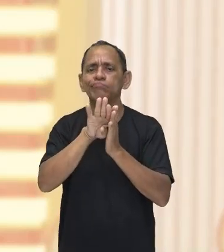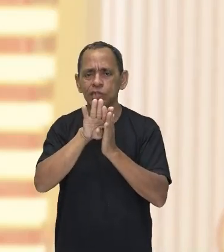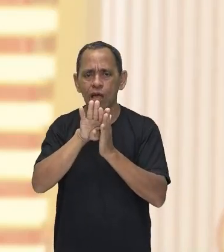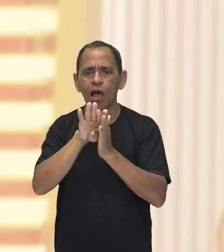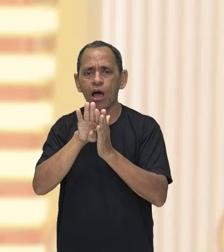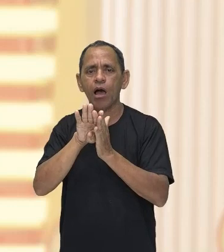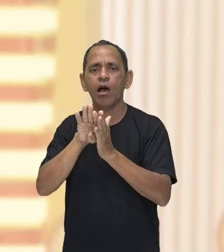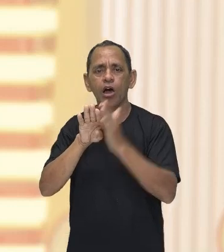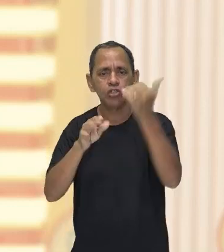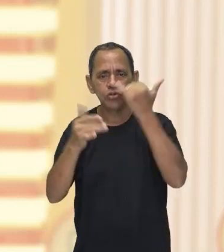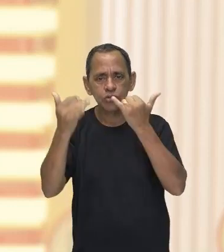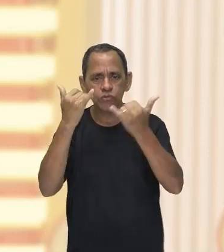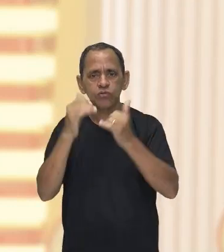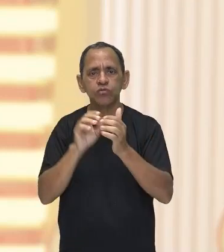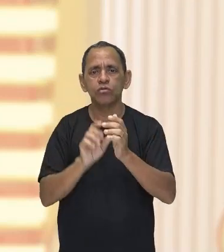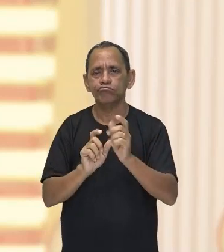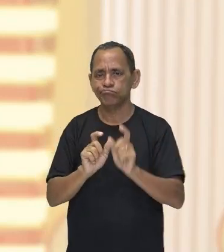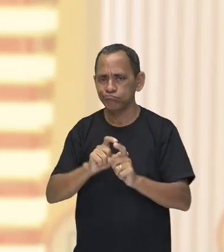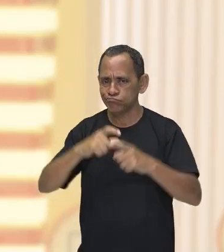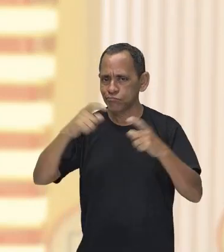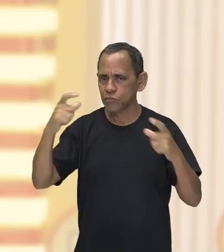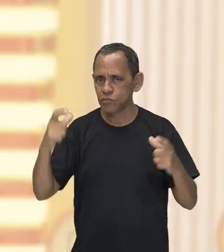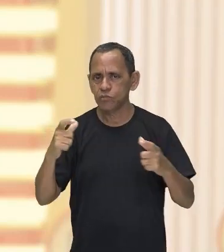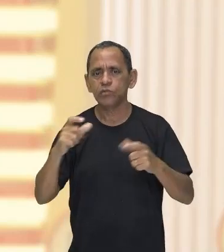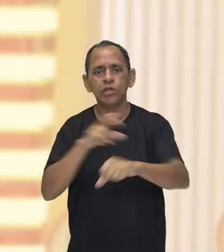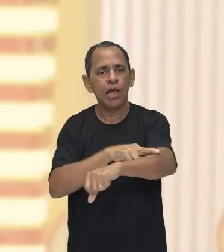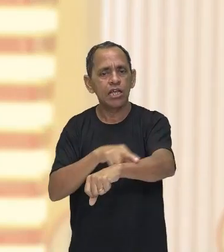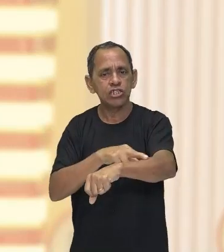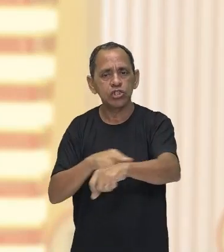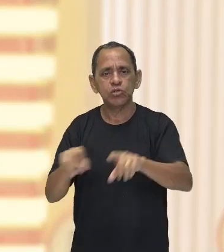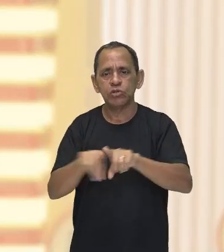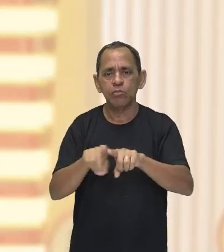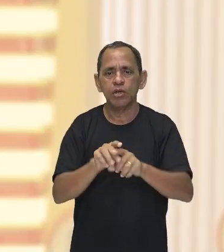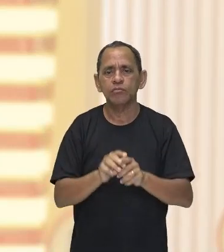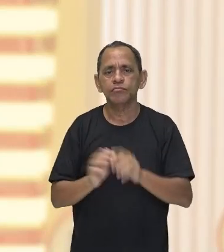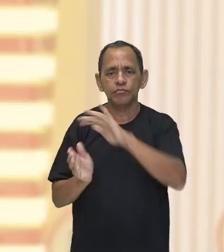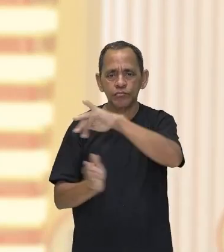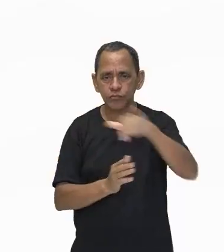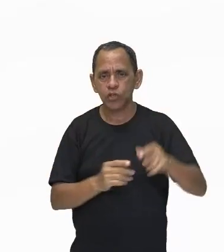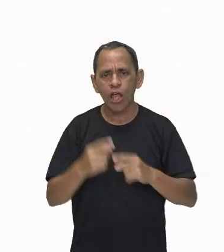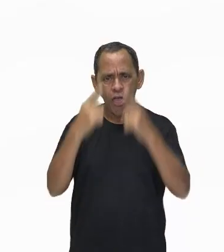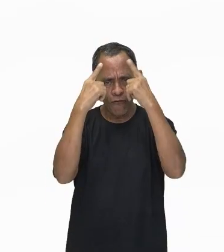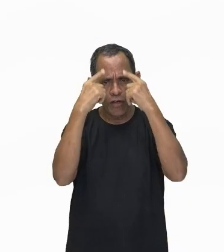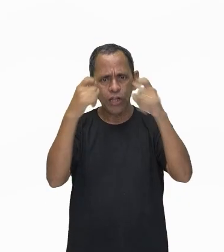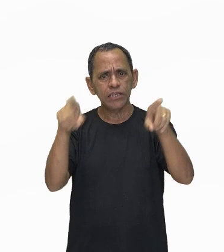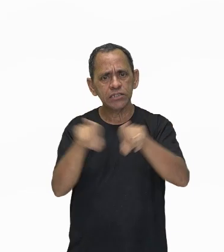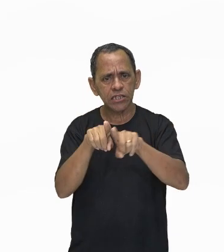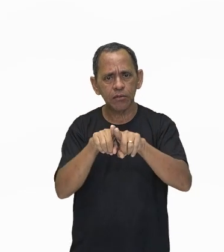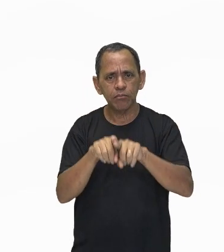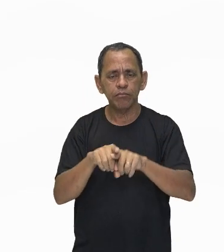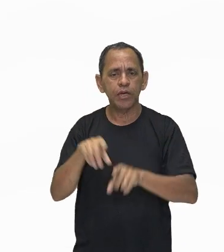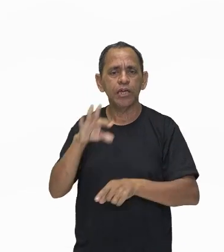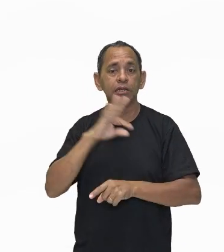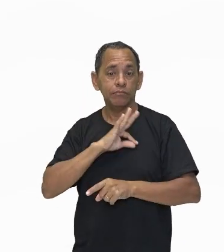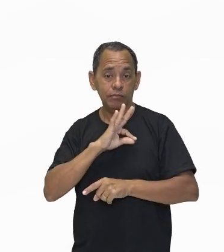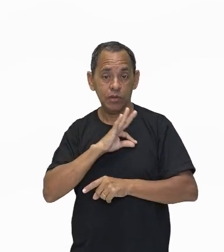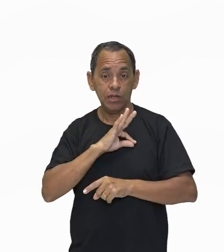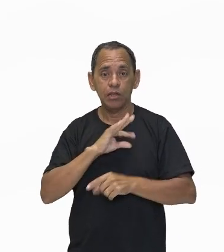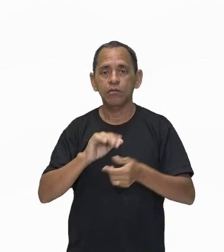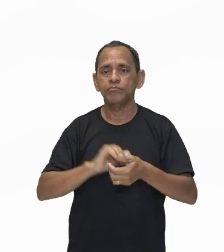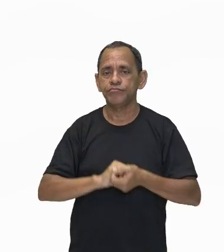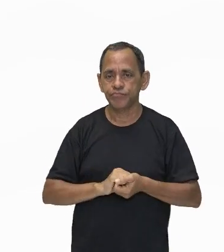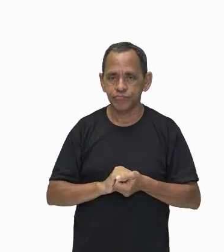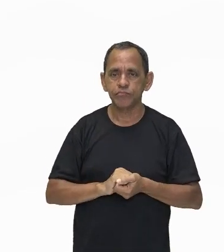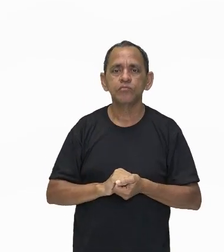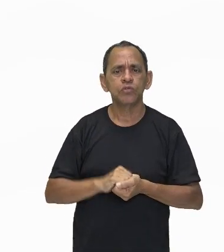ao racismo. Um outro ponto que eu trago importante para vocês é o quê? A violência, então, policial. Olha só, nós temos, então,